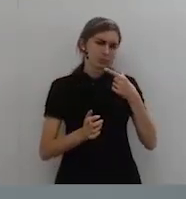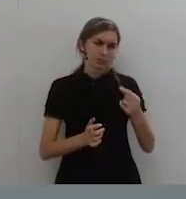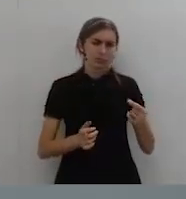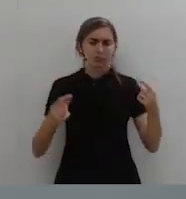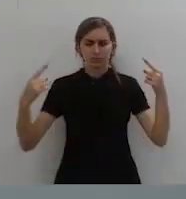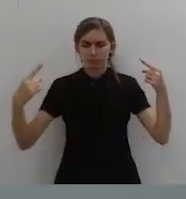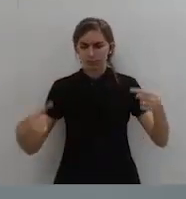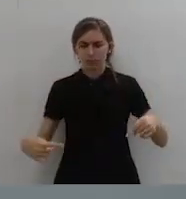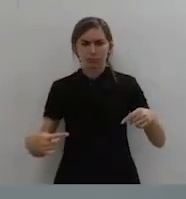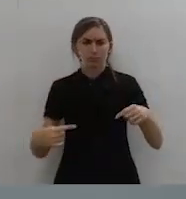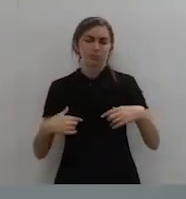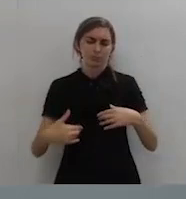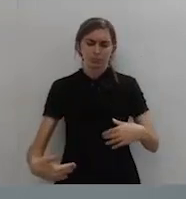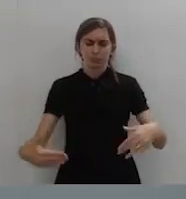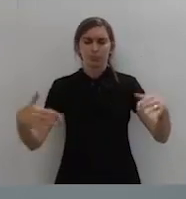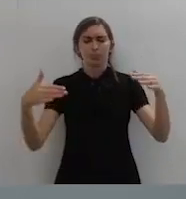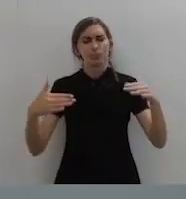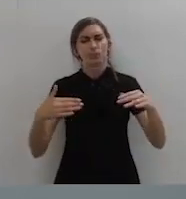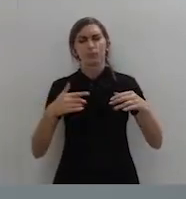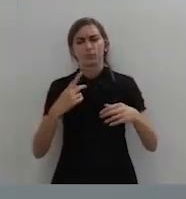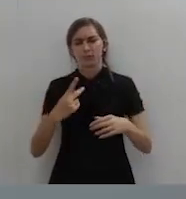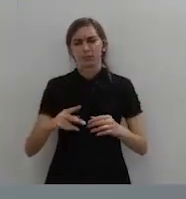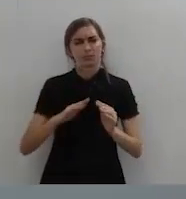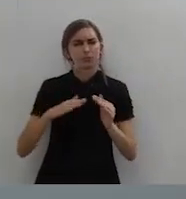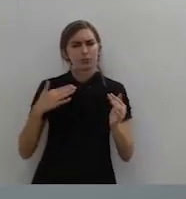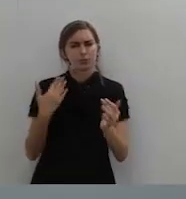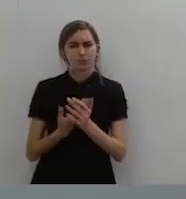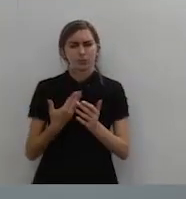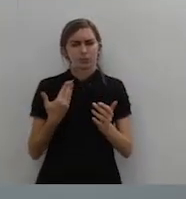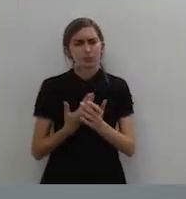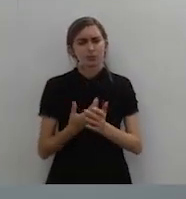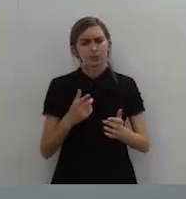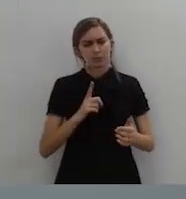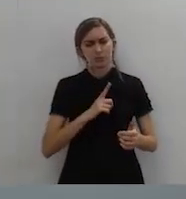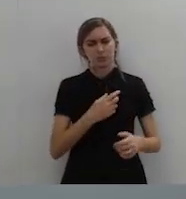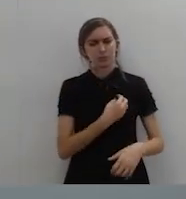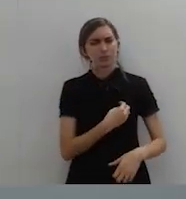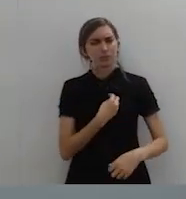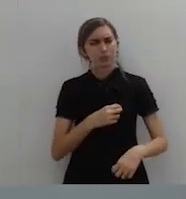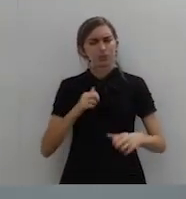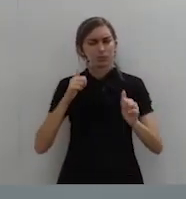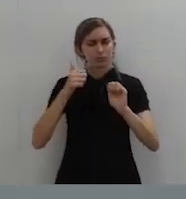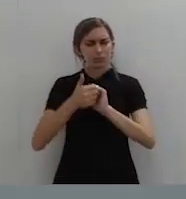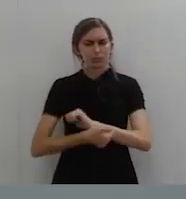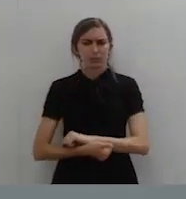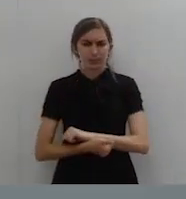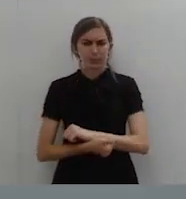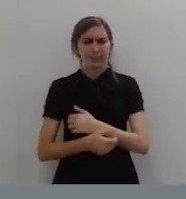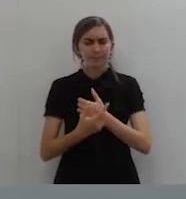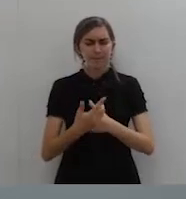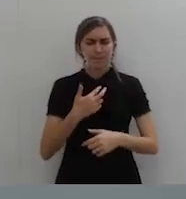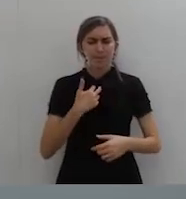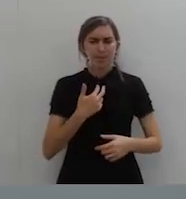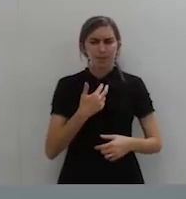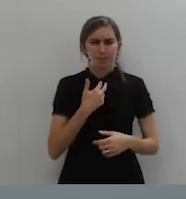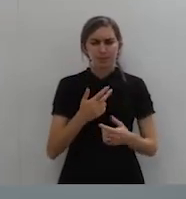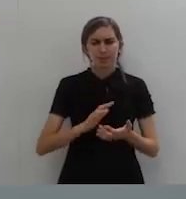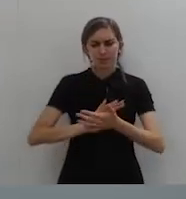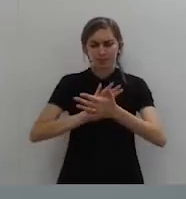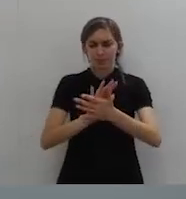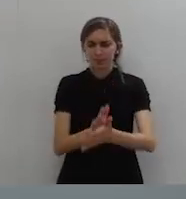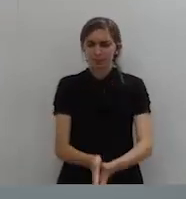menina contra meninas e por aí vai. Na escola, a gente vivencia o esporte de uma outra forma, ele não pode